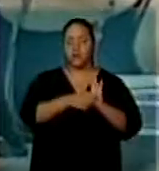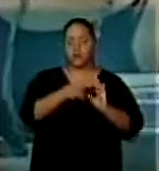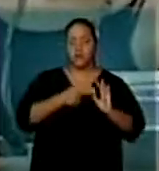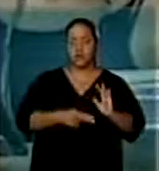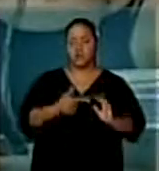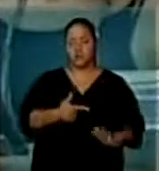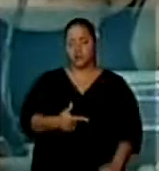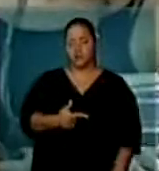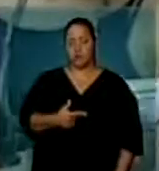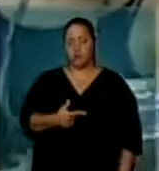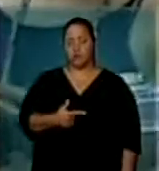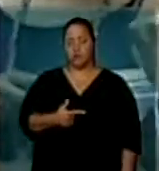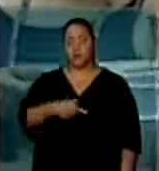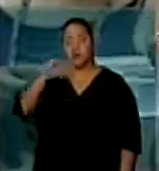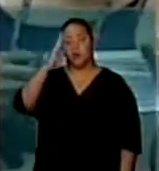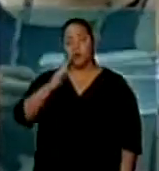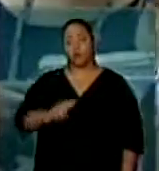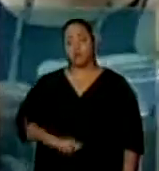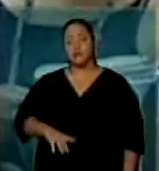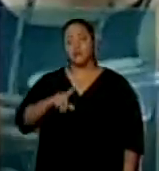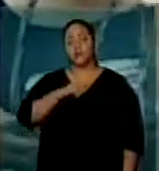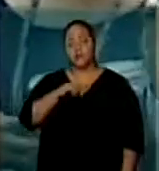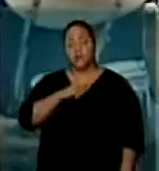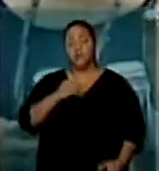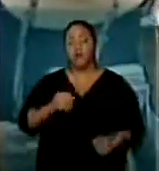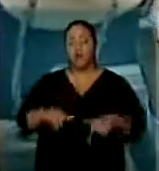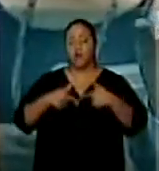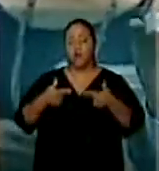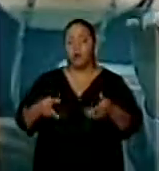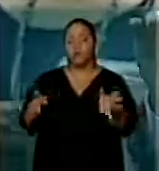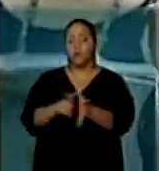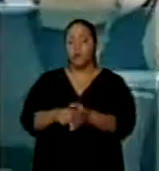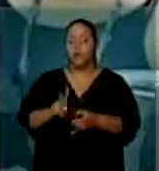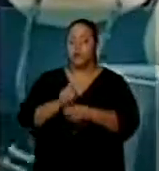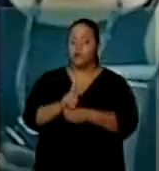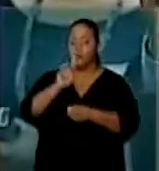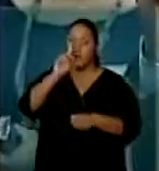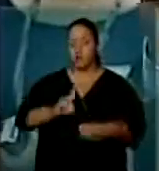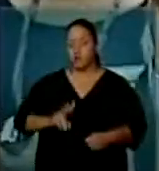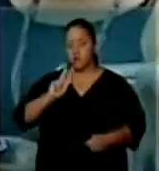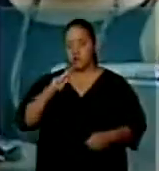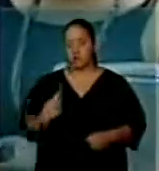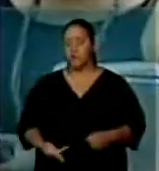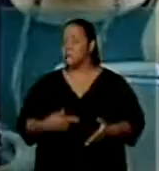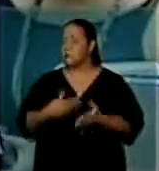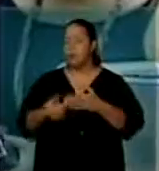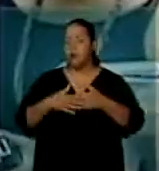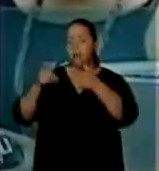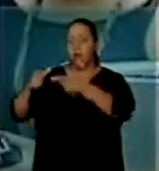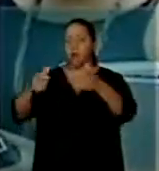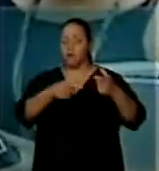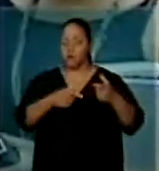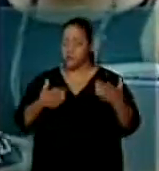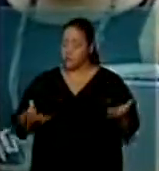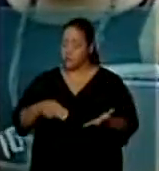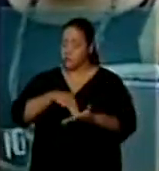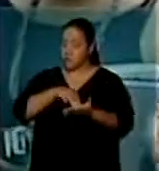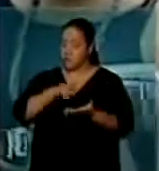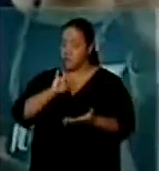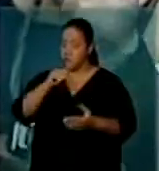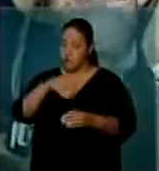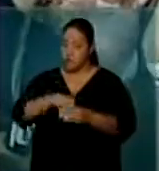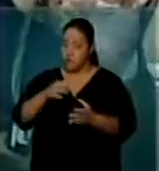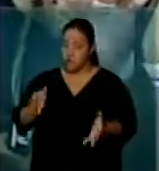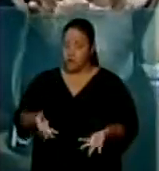2º, que o Brasil propugna pela defesa dos direitos humanos, independente de onde eles sejam. E a moção que vai ser votada aqui não é